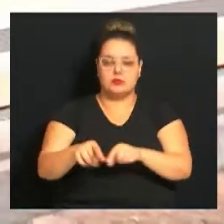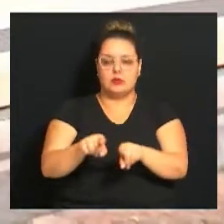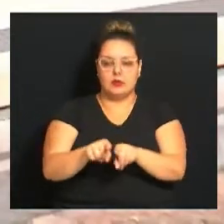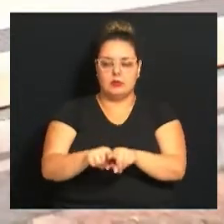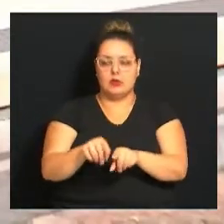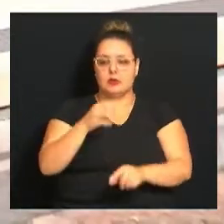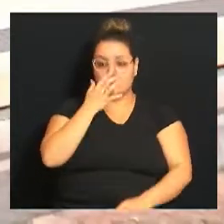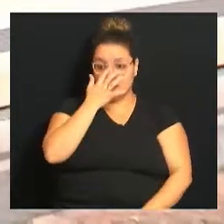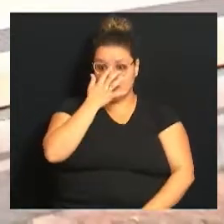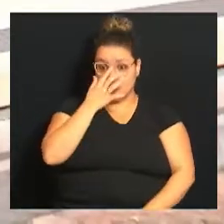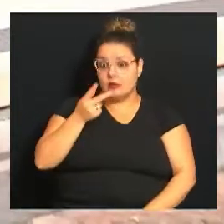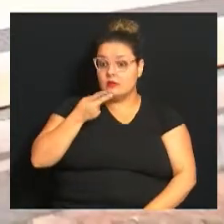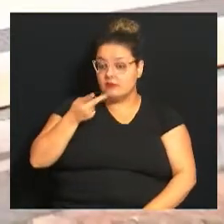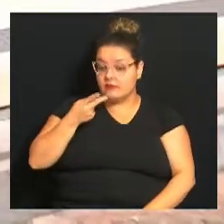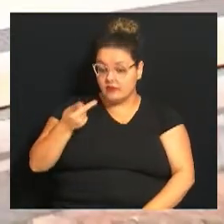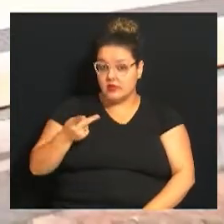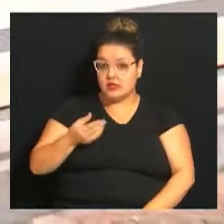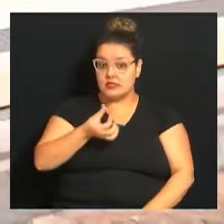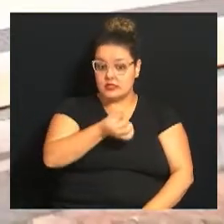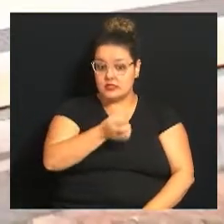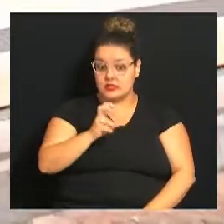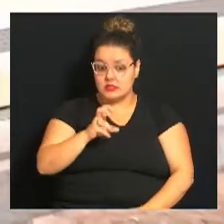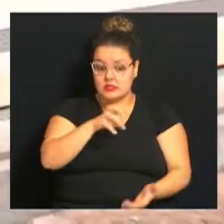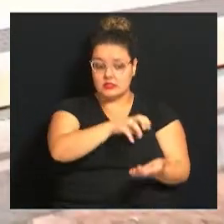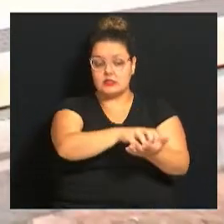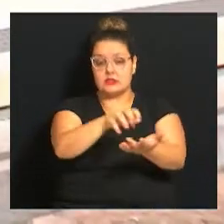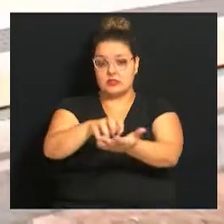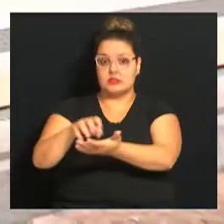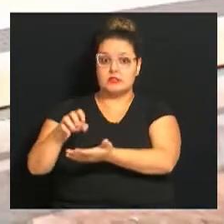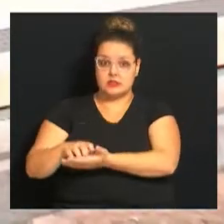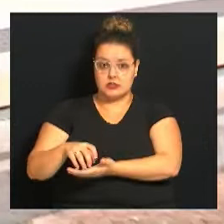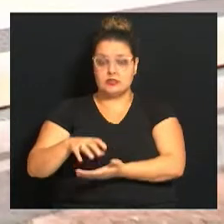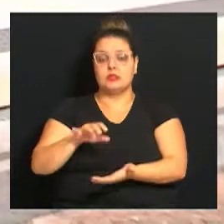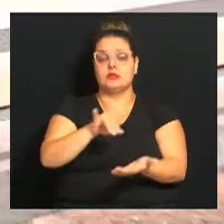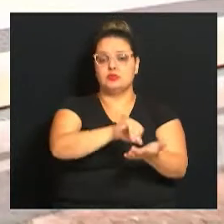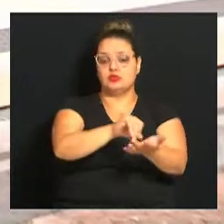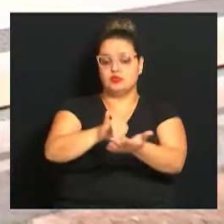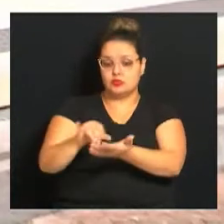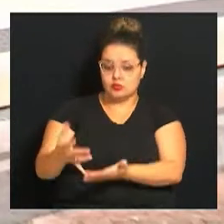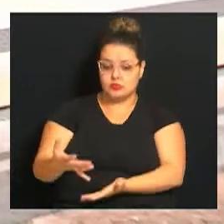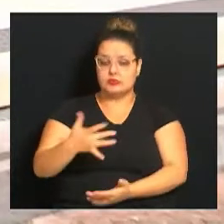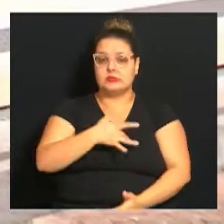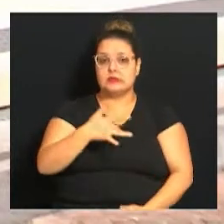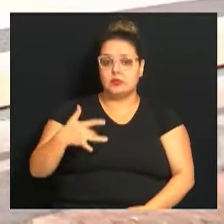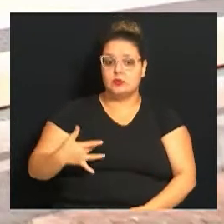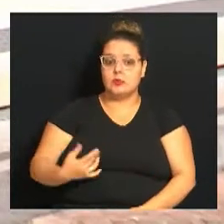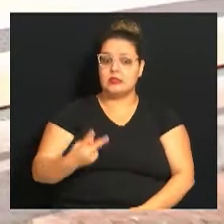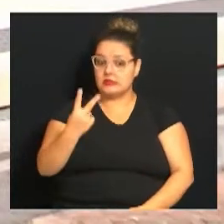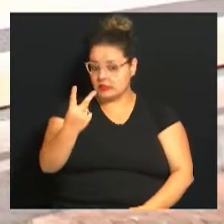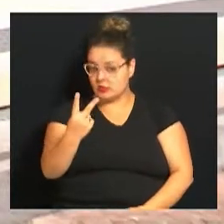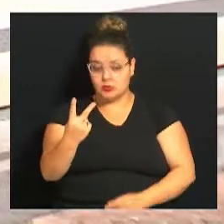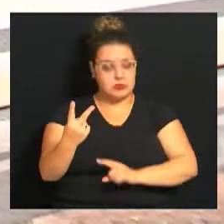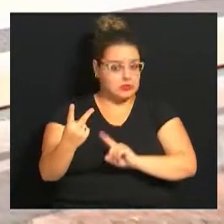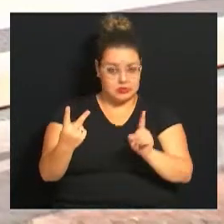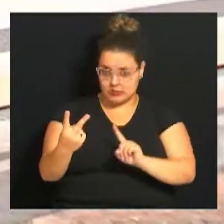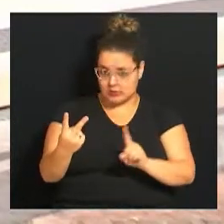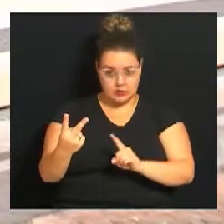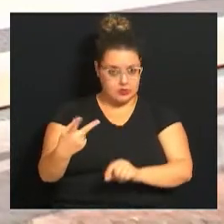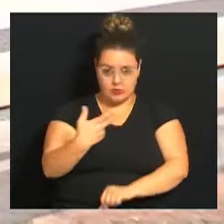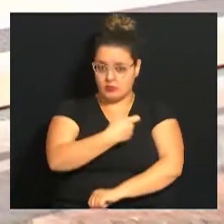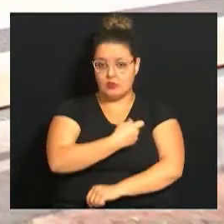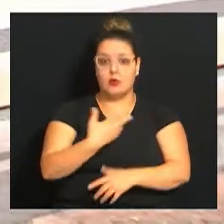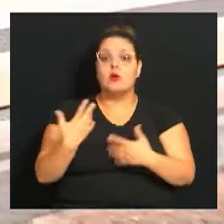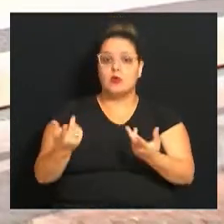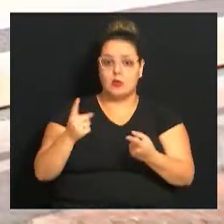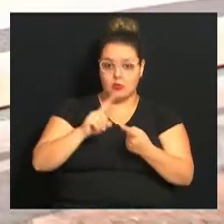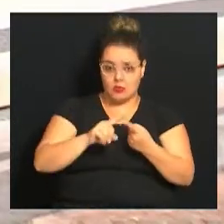eu mencionei que são 65 centros de saúde que estão oferecendo essas vacinas, mas há 2 unidades que não estão aplicando as vacinas, que são a